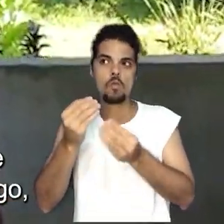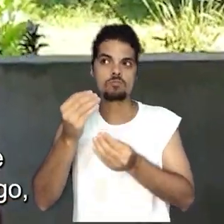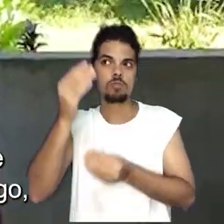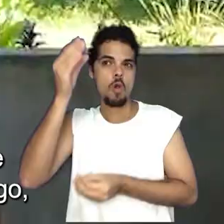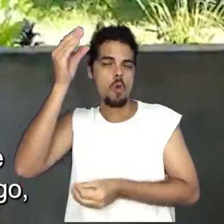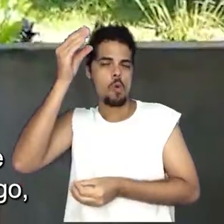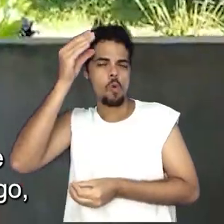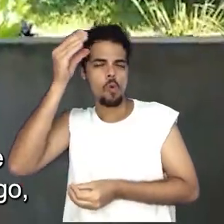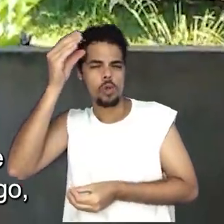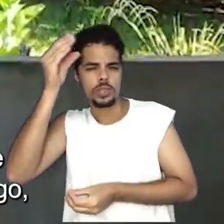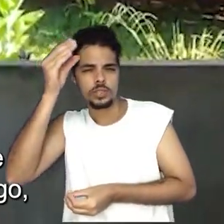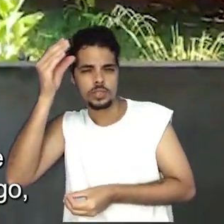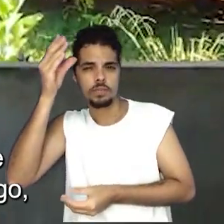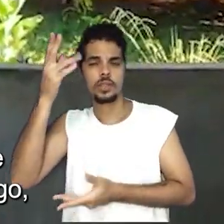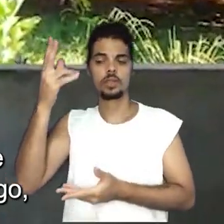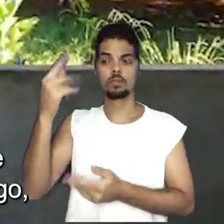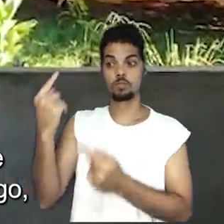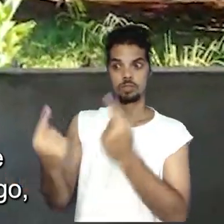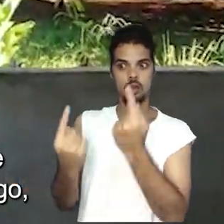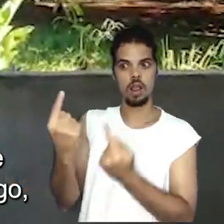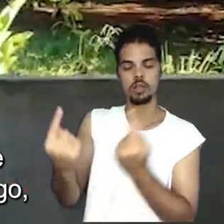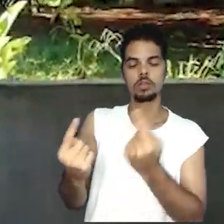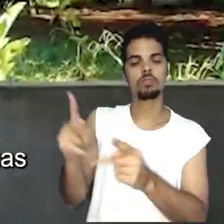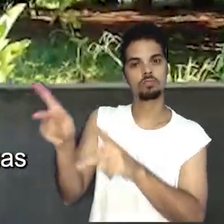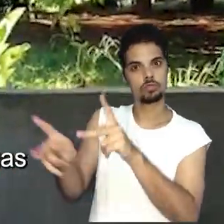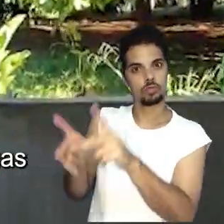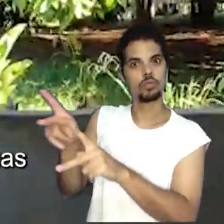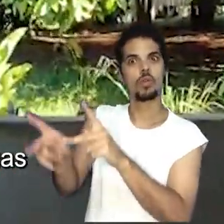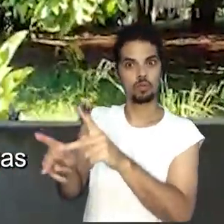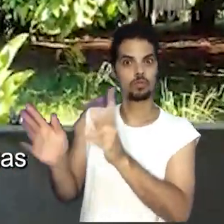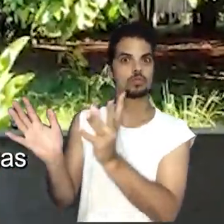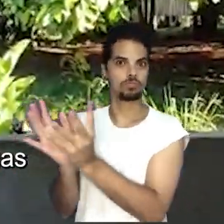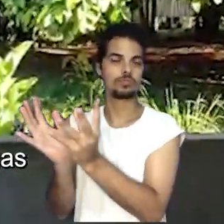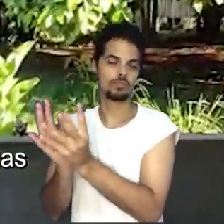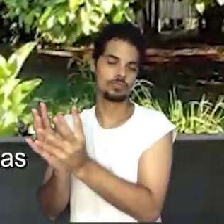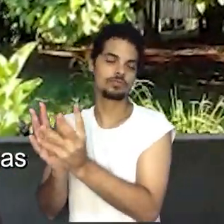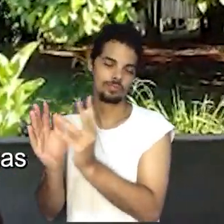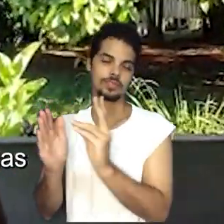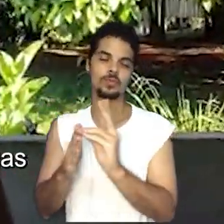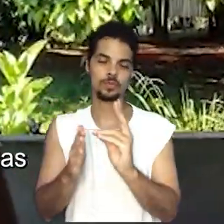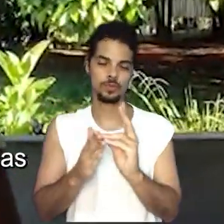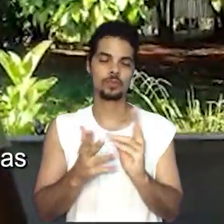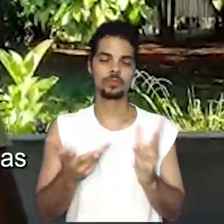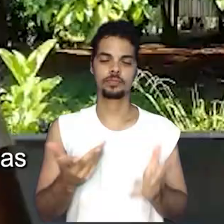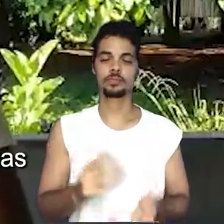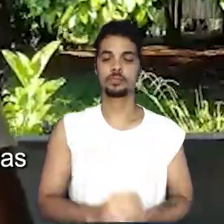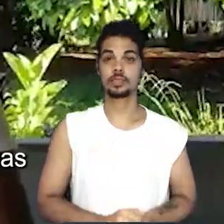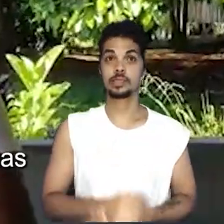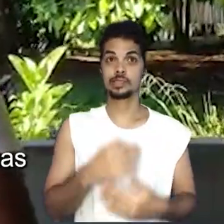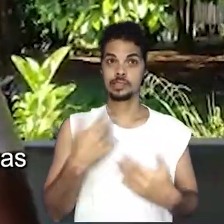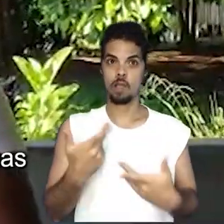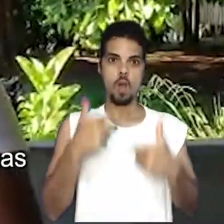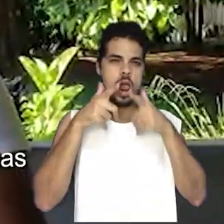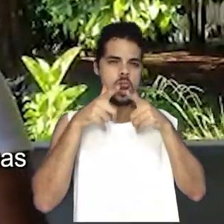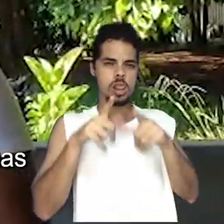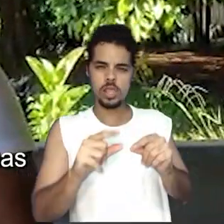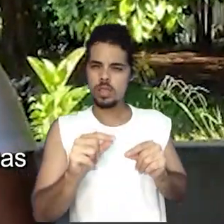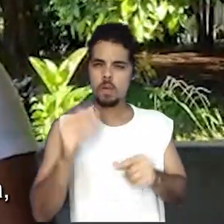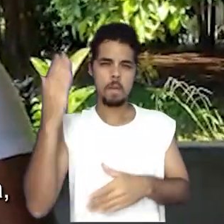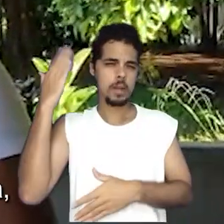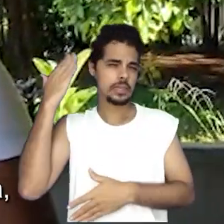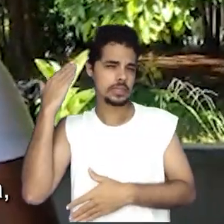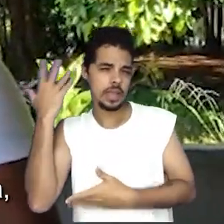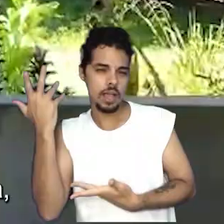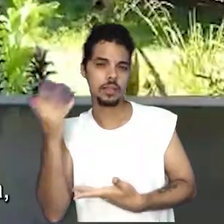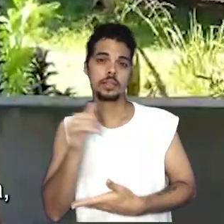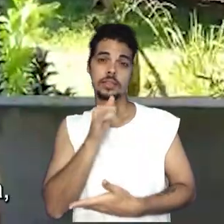pesquisa foi direcionada a esse conhecimento, que é o conhecimento antigo, que é o conhecimento dos Potá e as línguas antigas faladas pelo povo